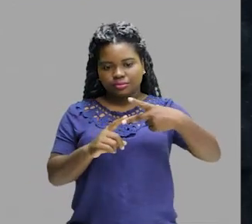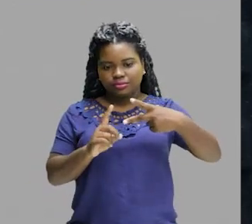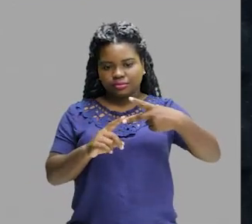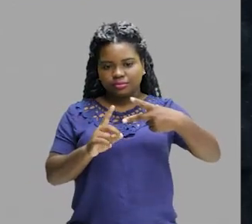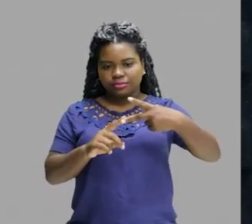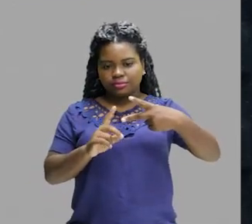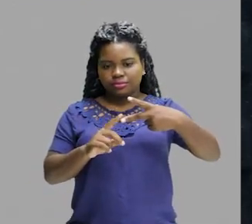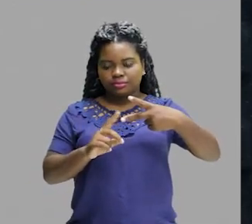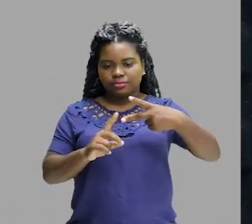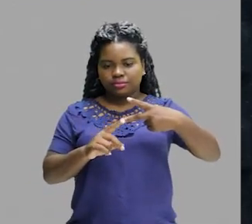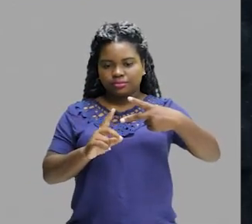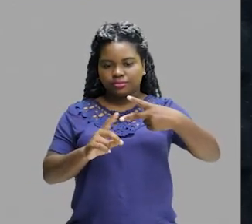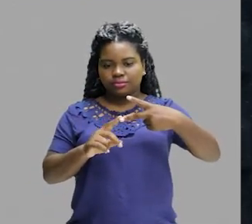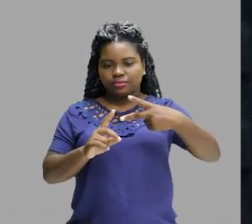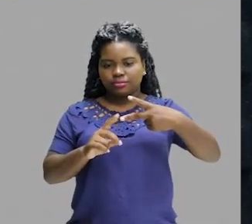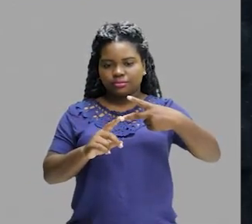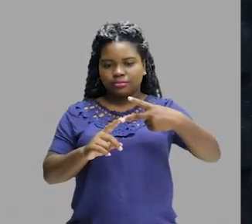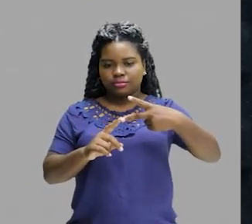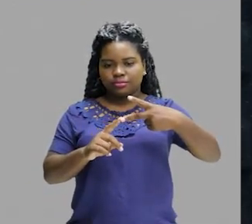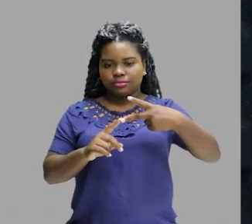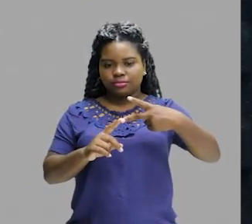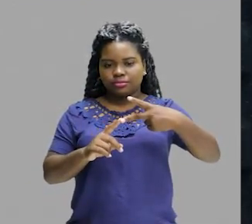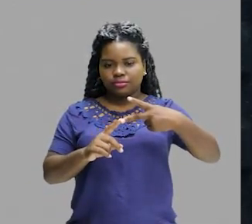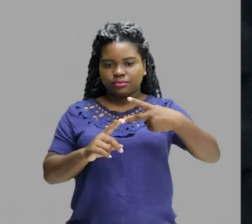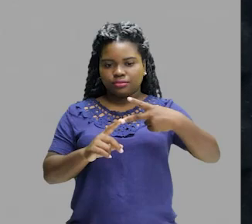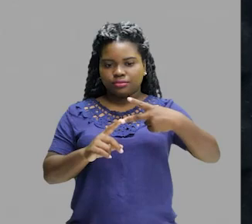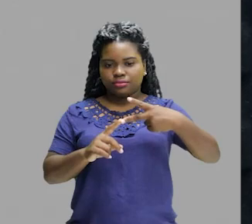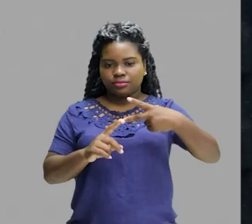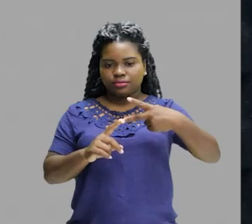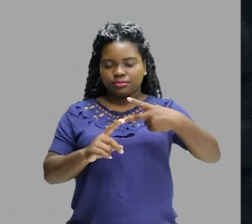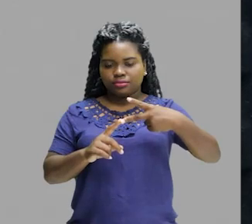Subjuntivo, pretérito pluscuamperfeito.